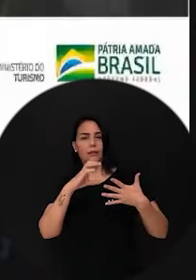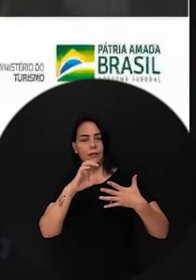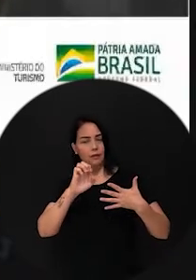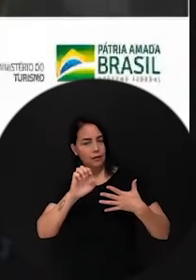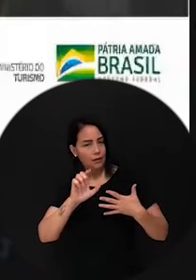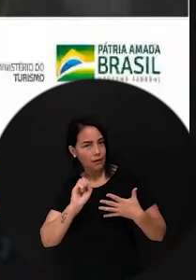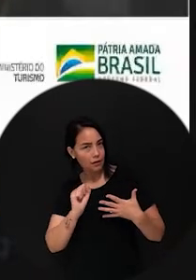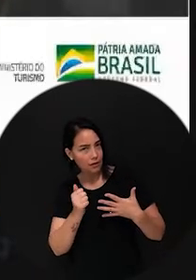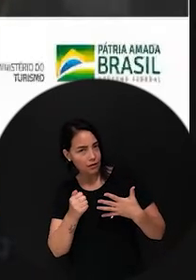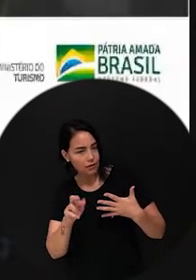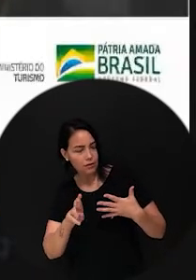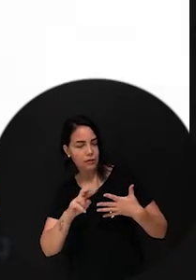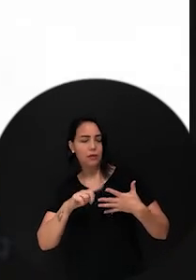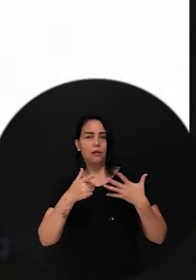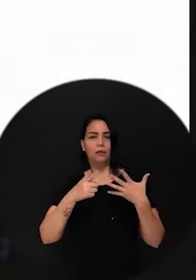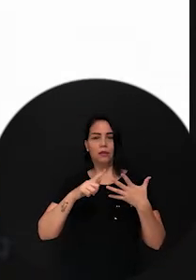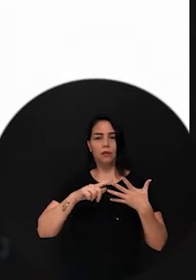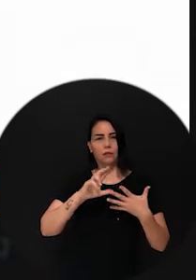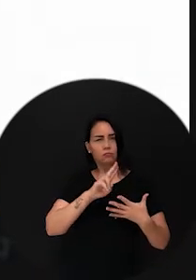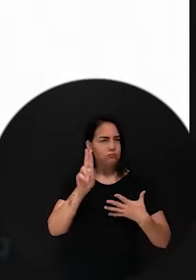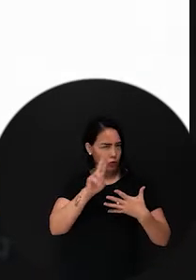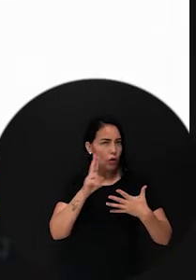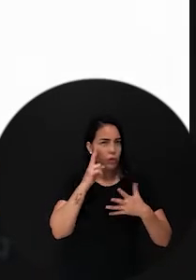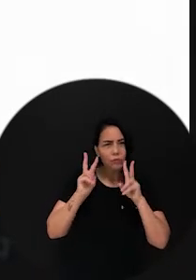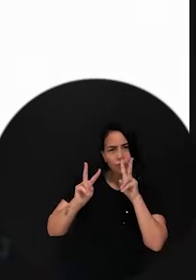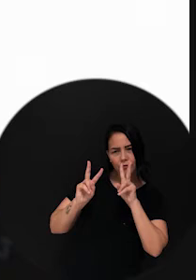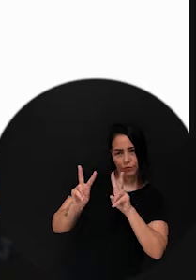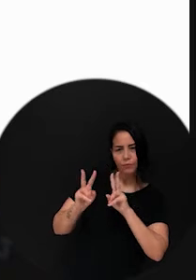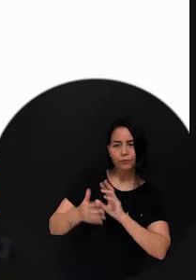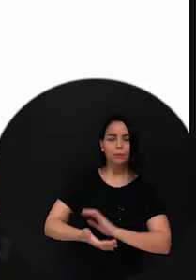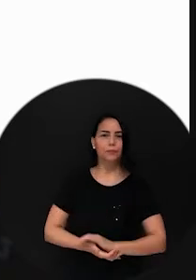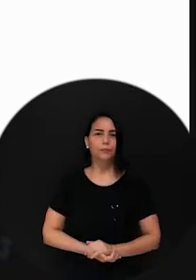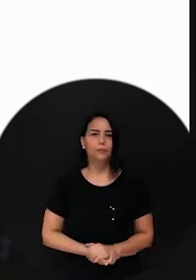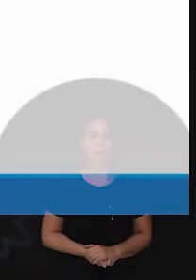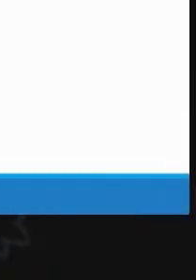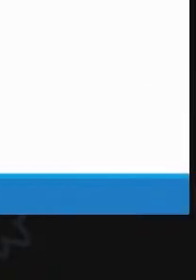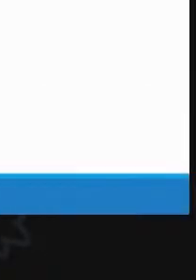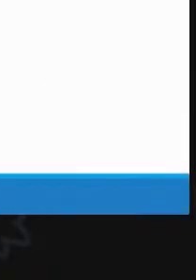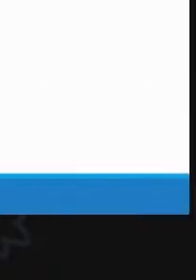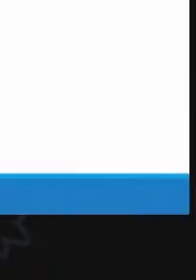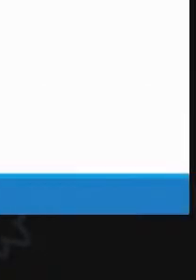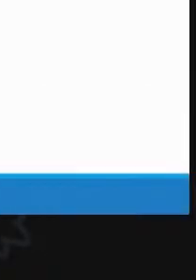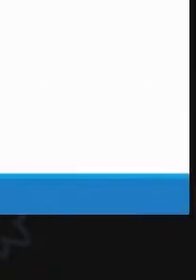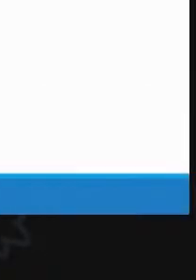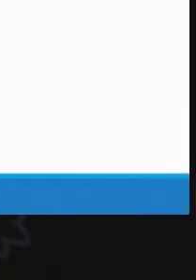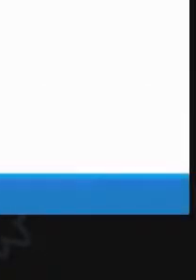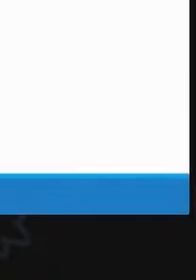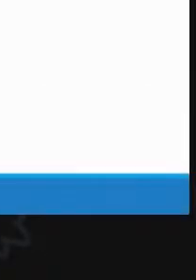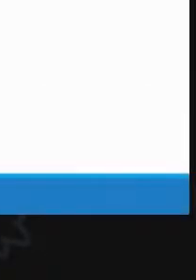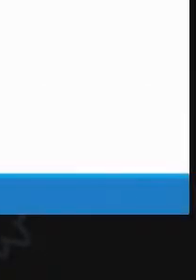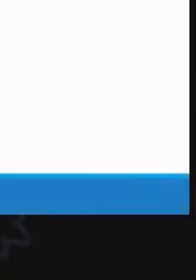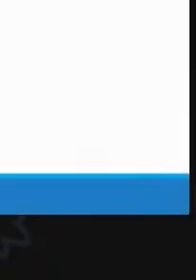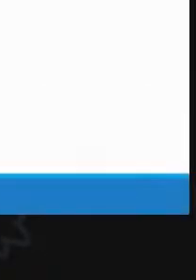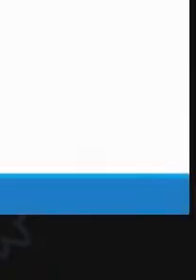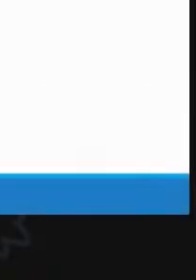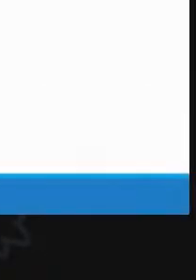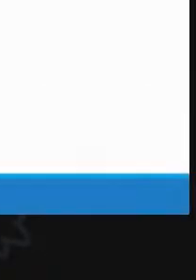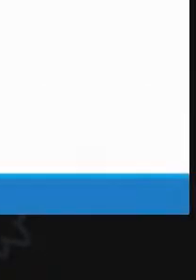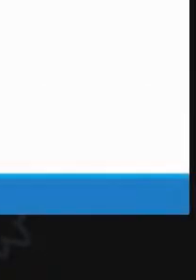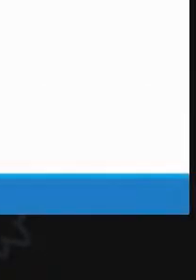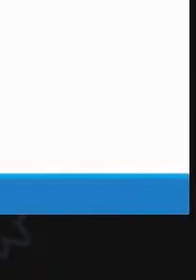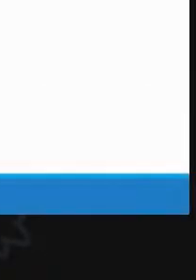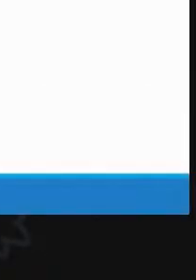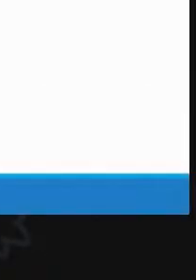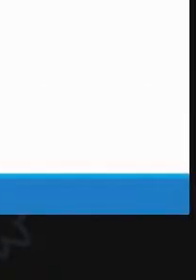Clécio Fabiano Zucco, Daniel Marteleto Goldinho, Décio da Silva, Eduardo